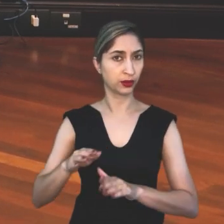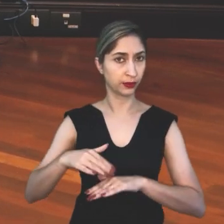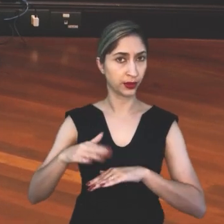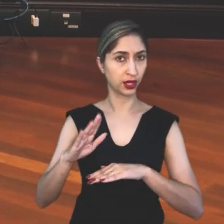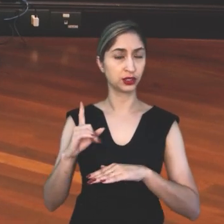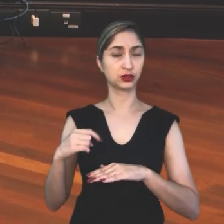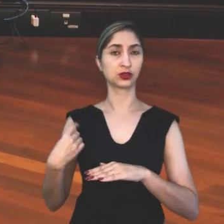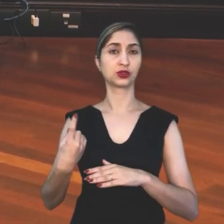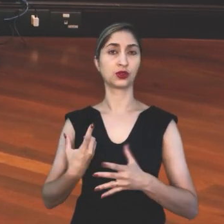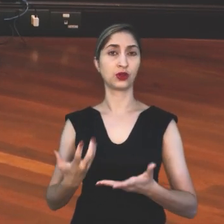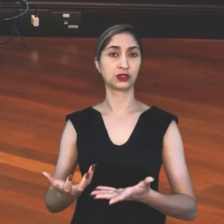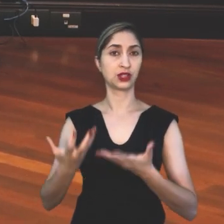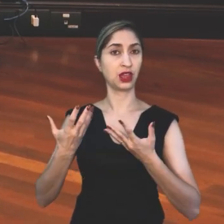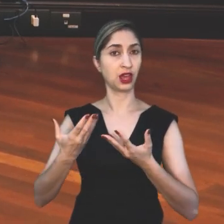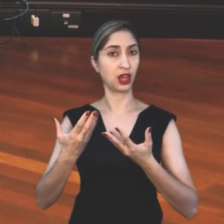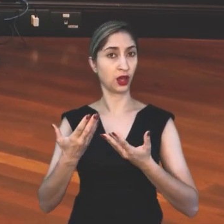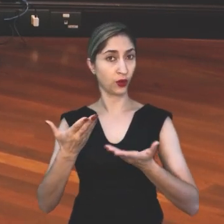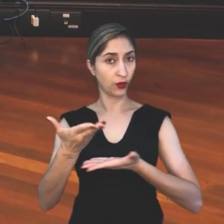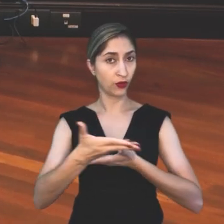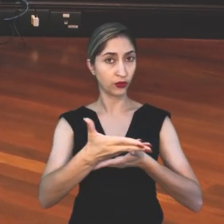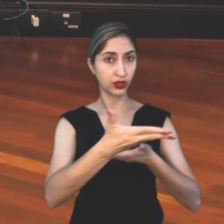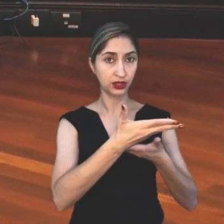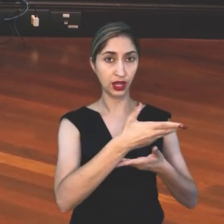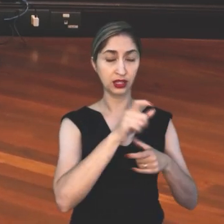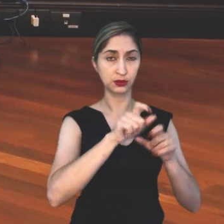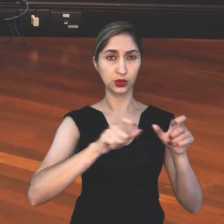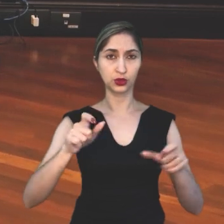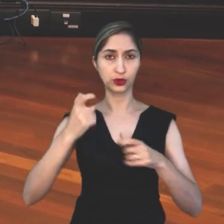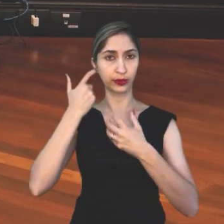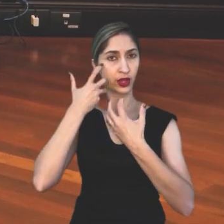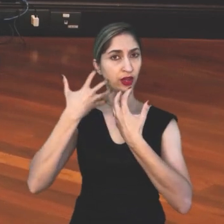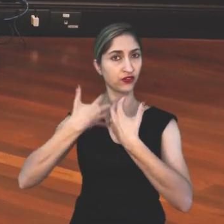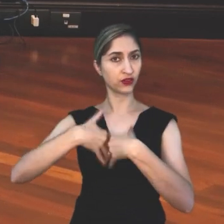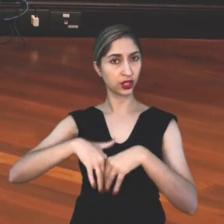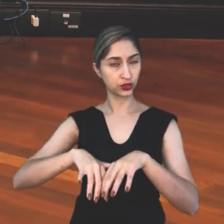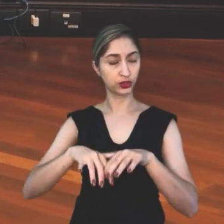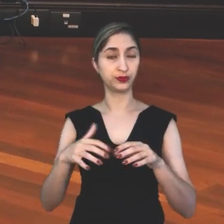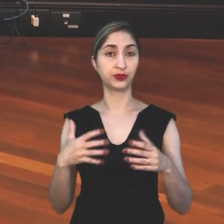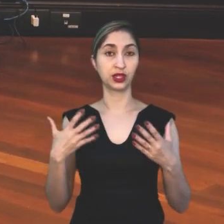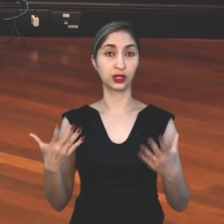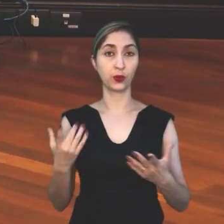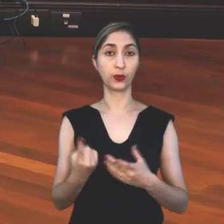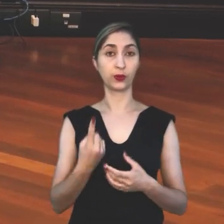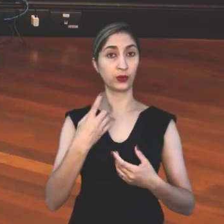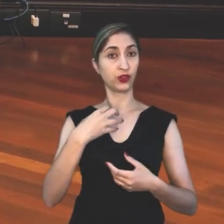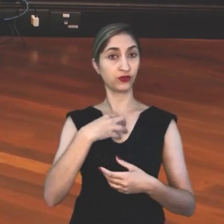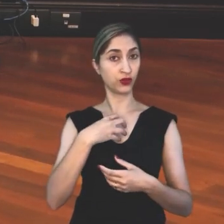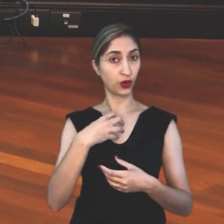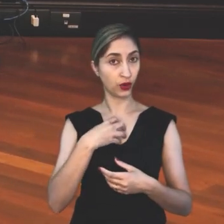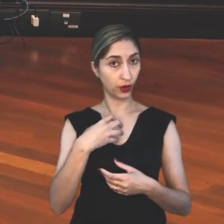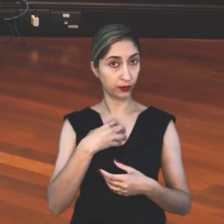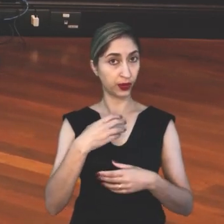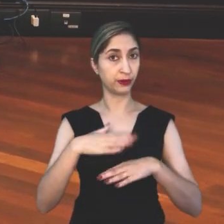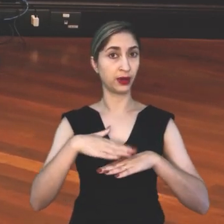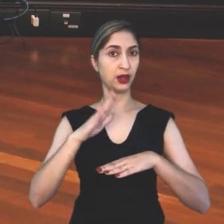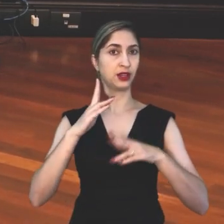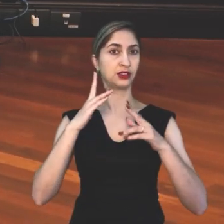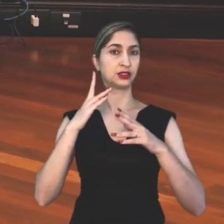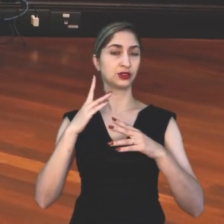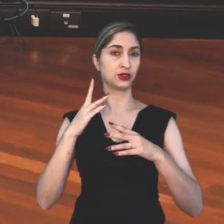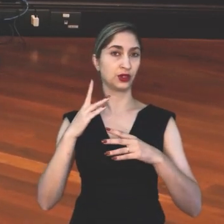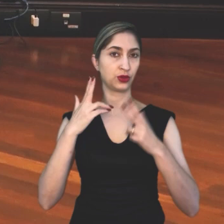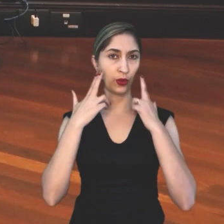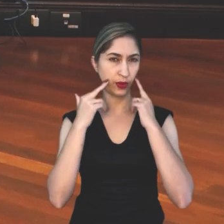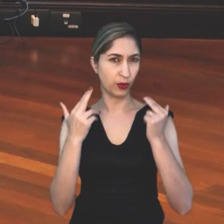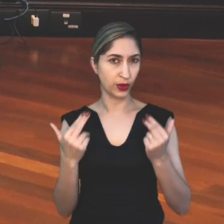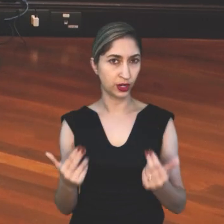novas perguntas que se encaixem nelas e trazer os visitantes, os diversos públicos, para refletir sobre isso. E a gente faz isso de várias formas. Uma das formas